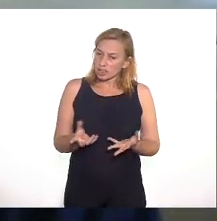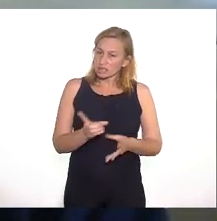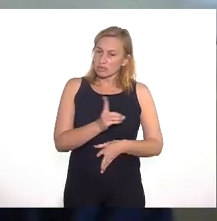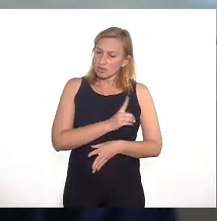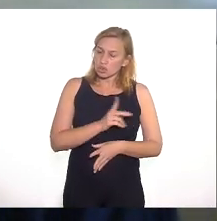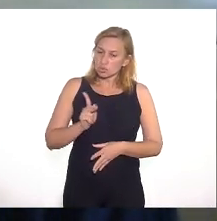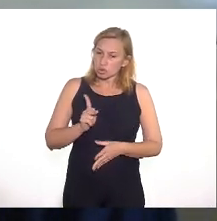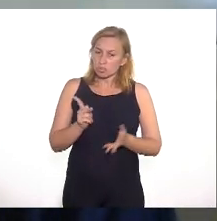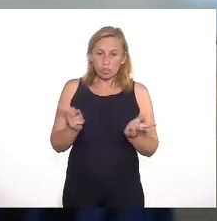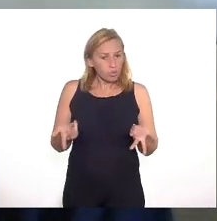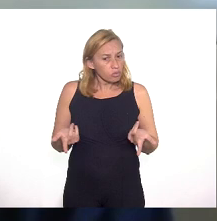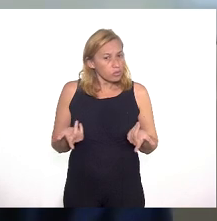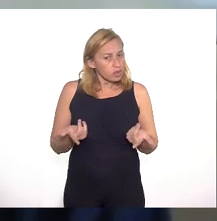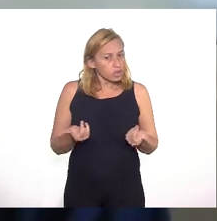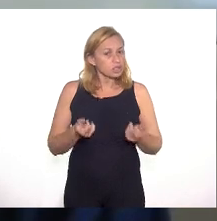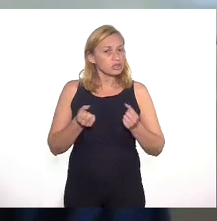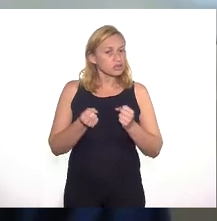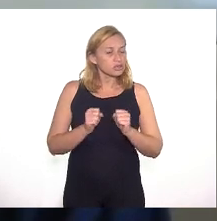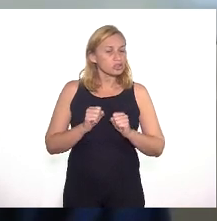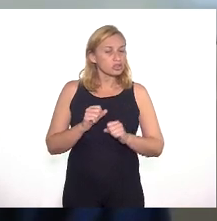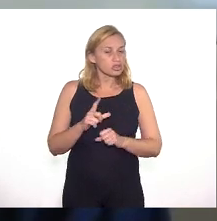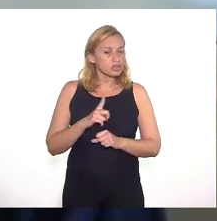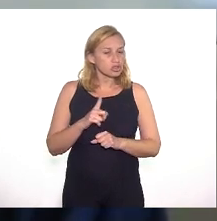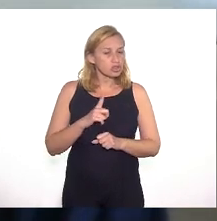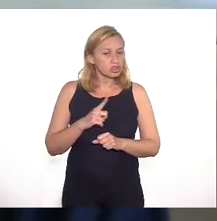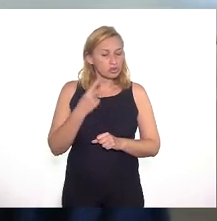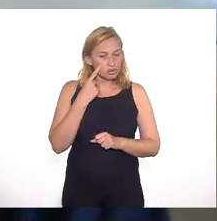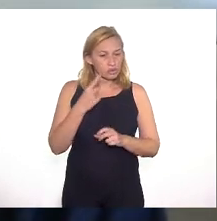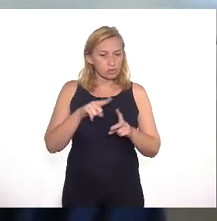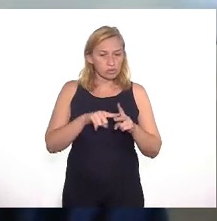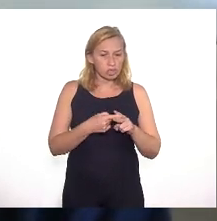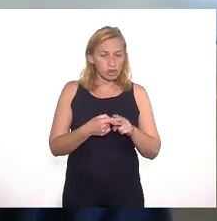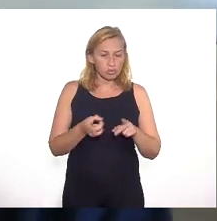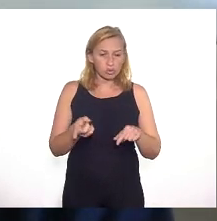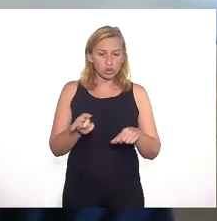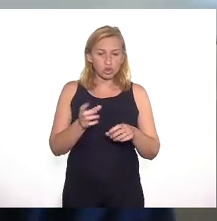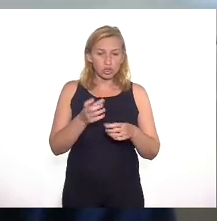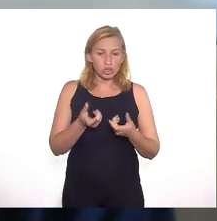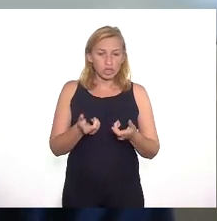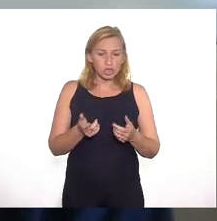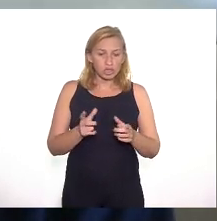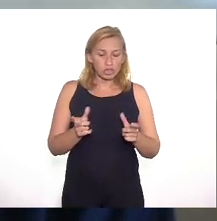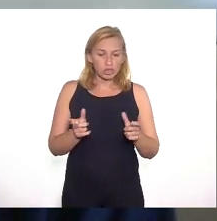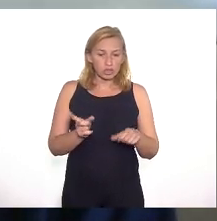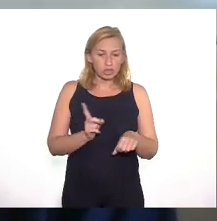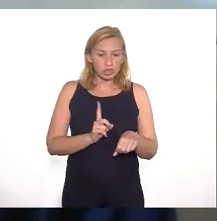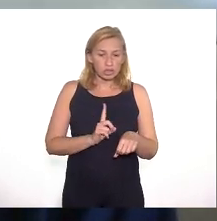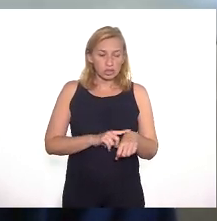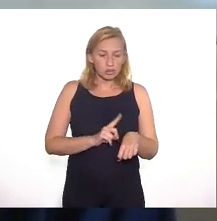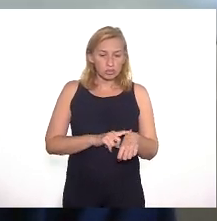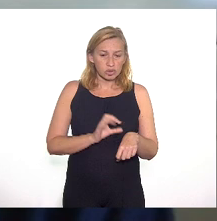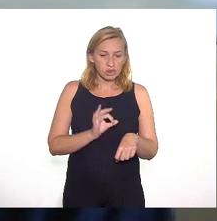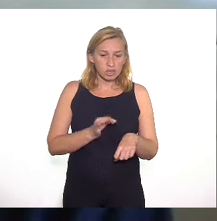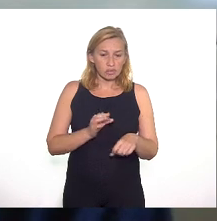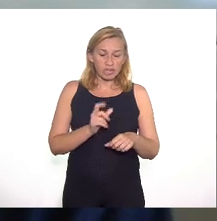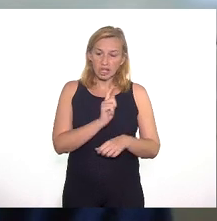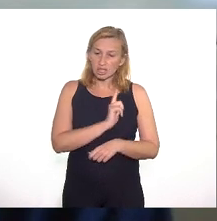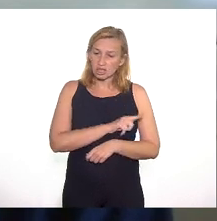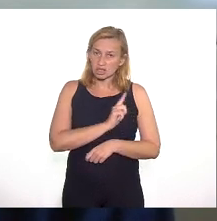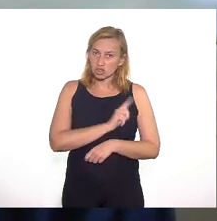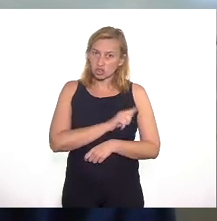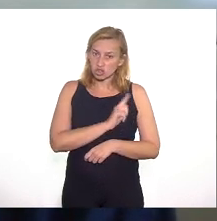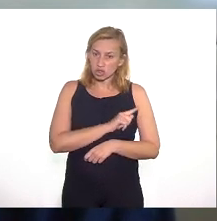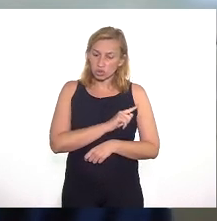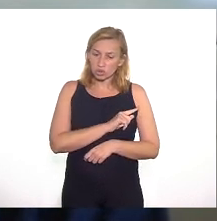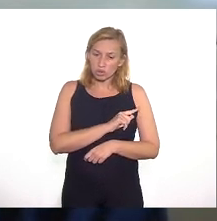Defensoria, que tinha celebrado um termo de ajuste de conduta para que a gestão do